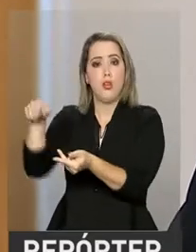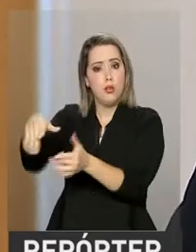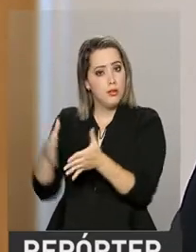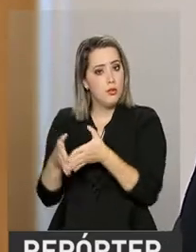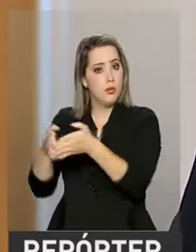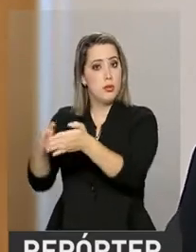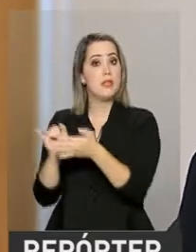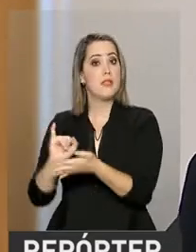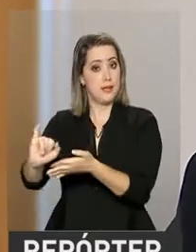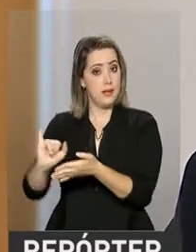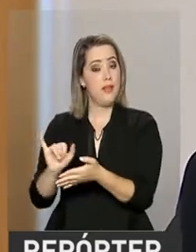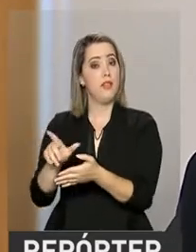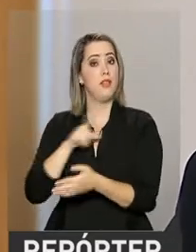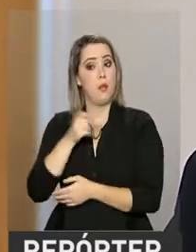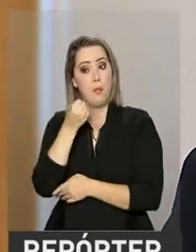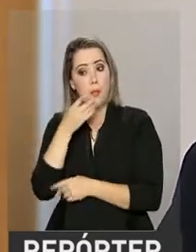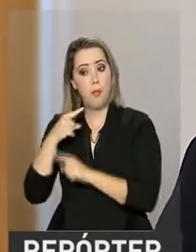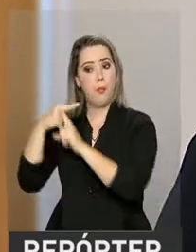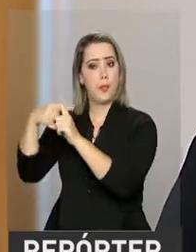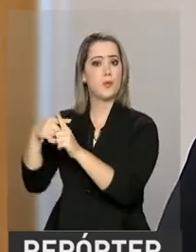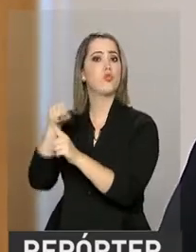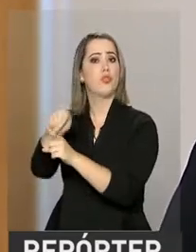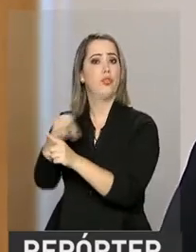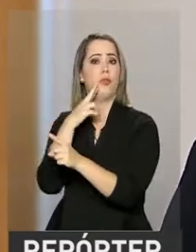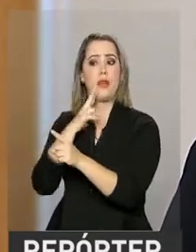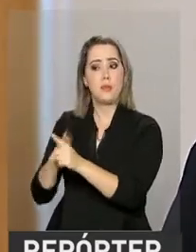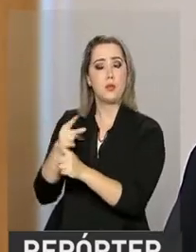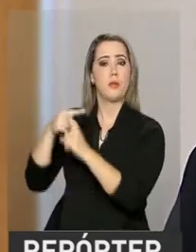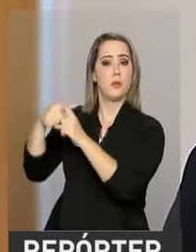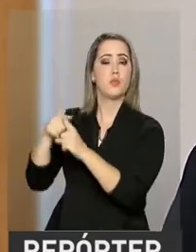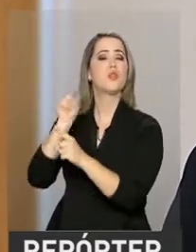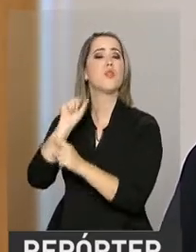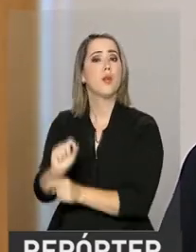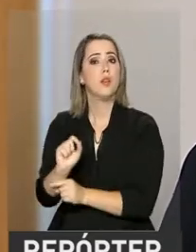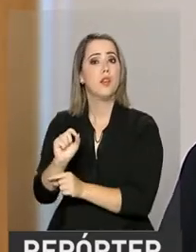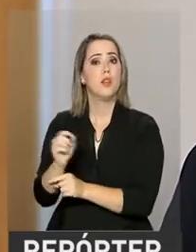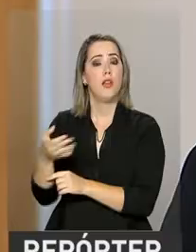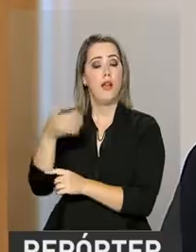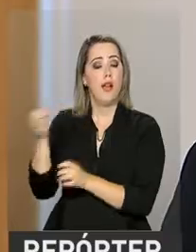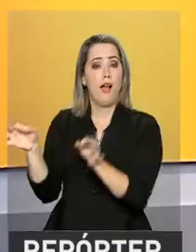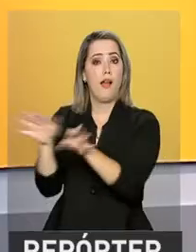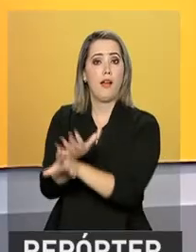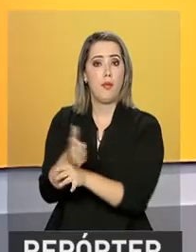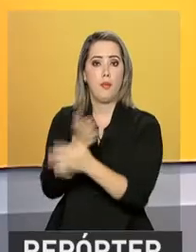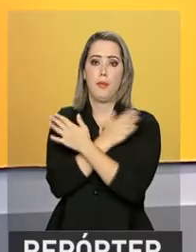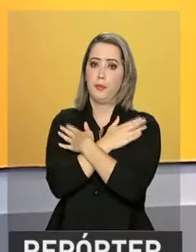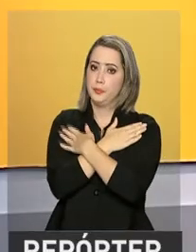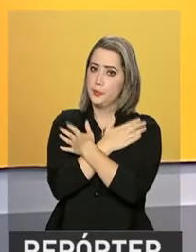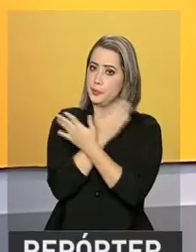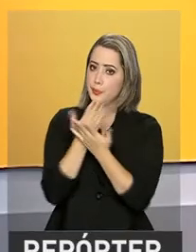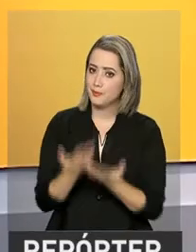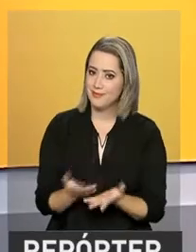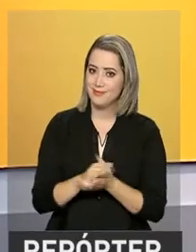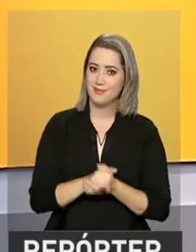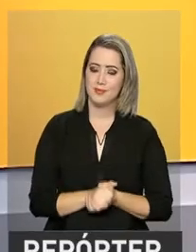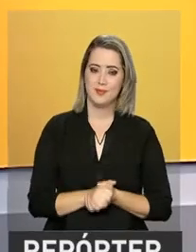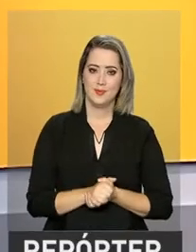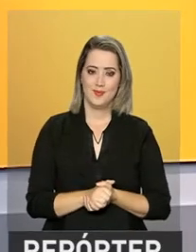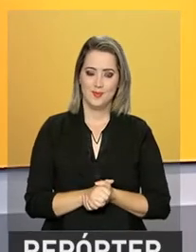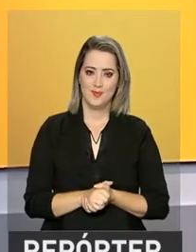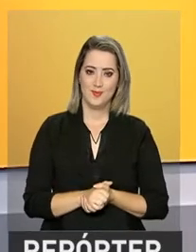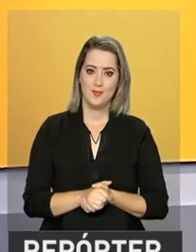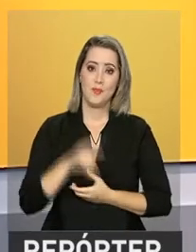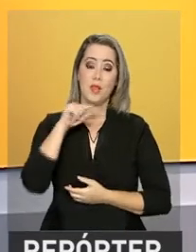se ele produzir um efeito positivo para o país o efeito positivo é precisamente combate ao desemprego ainda durante a